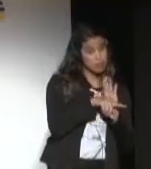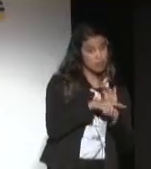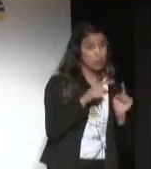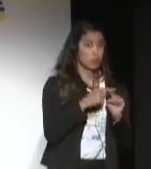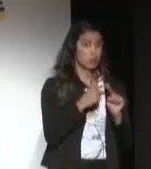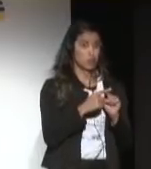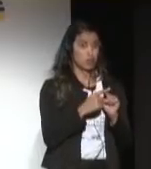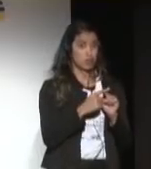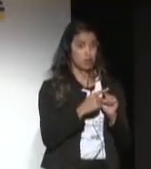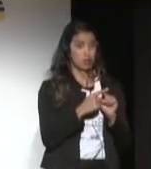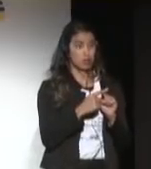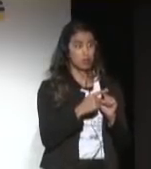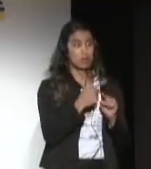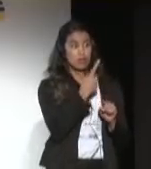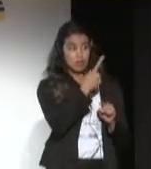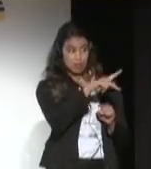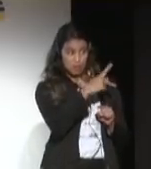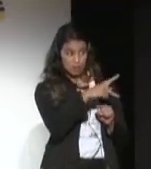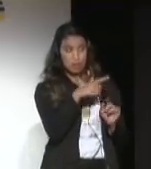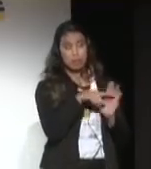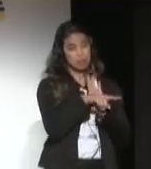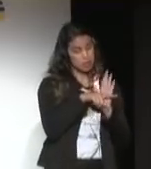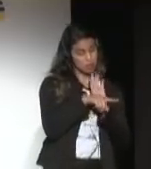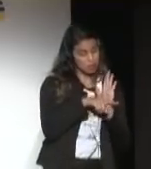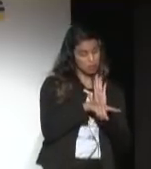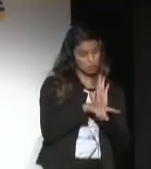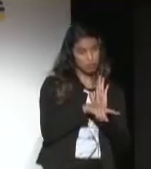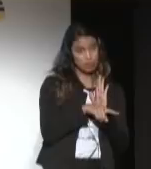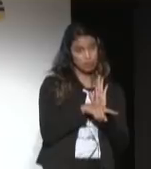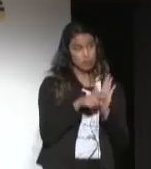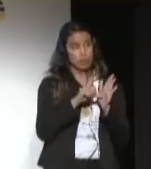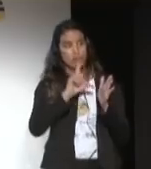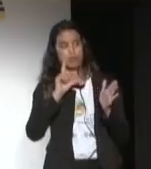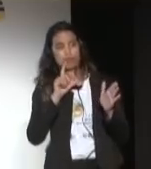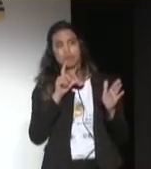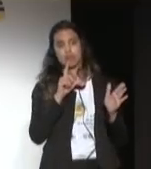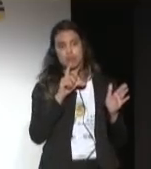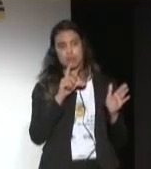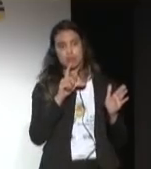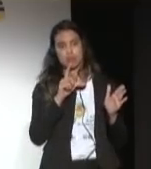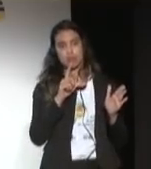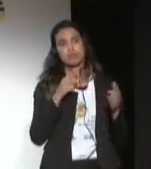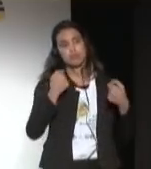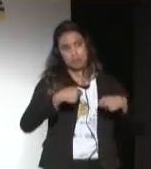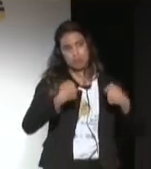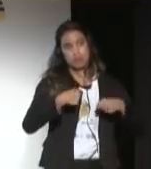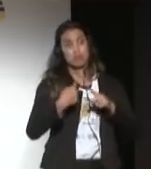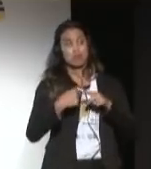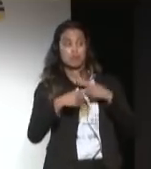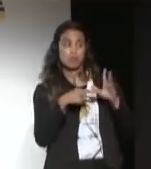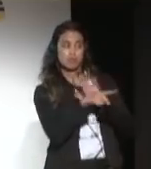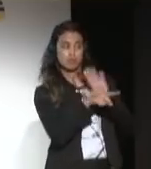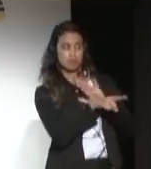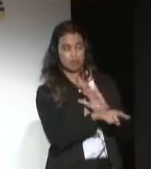prestar antes de serem contratados. Eles têm que responder perguntas sobre a pesquisa em educação.